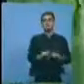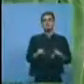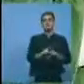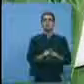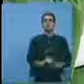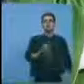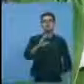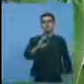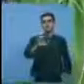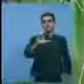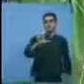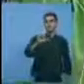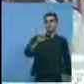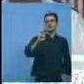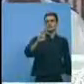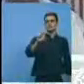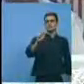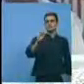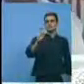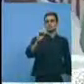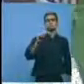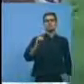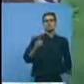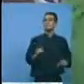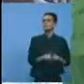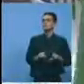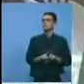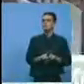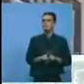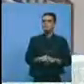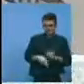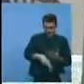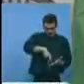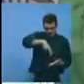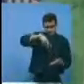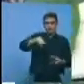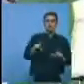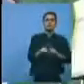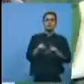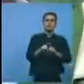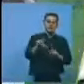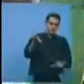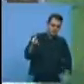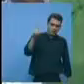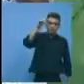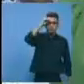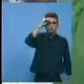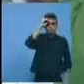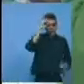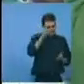da ressurreição. Ele vai falar dos carismas no capítulo